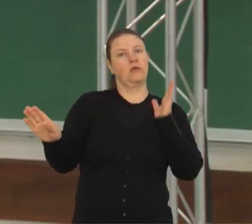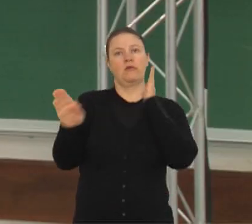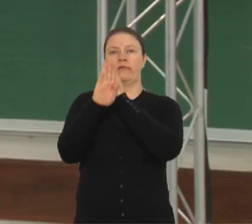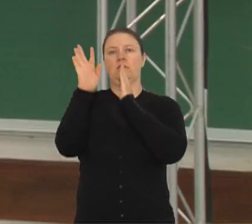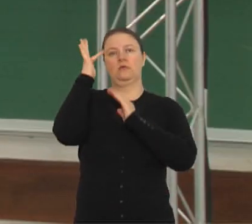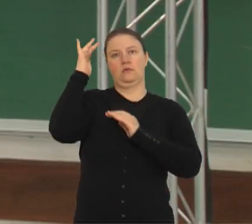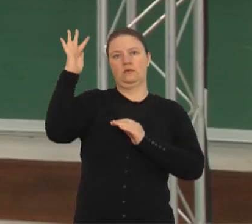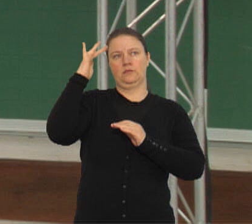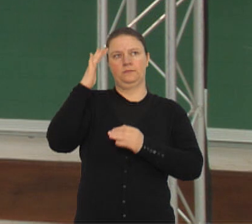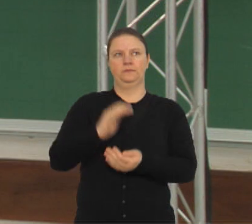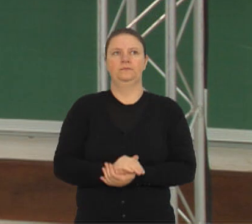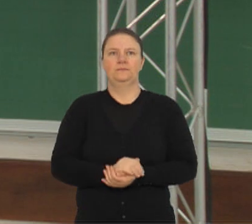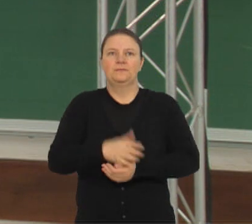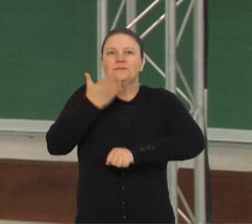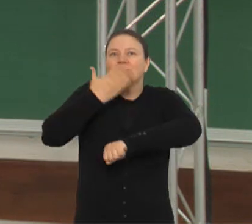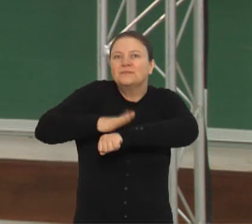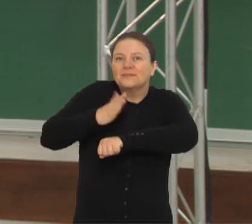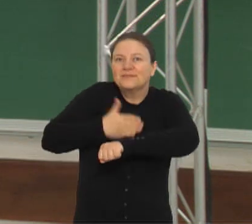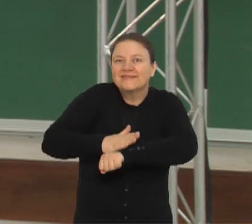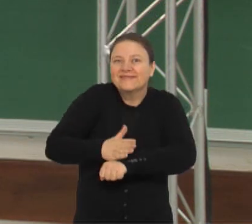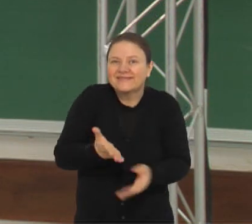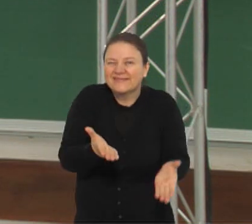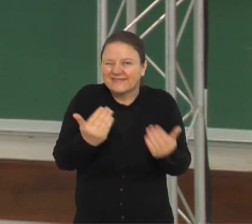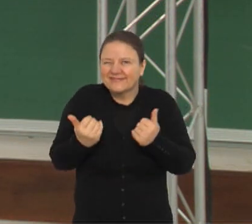Vamos a um exercício.